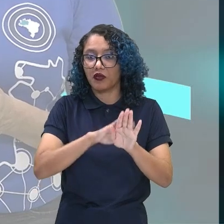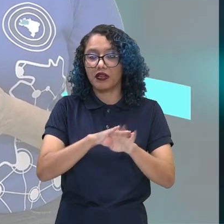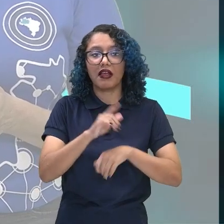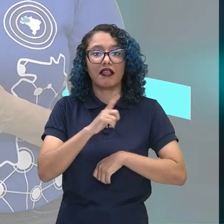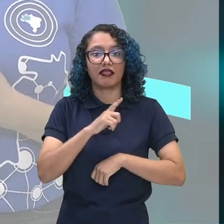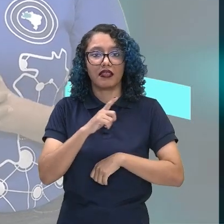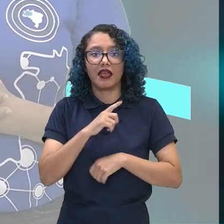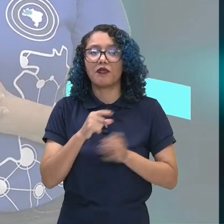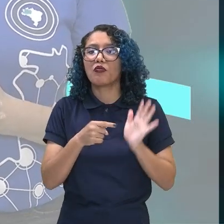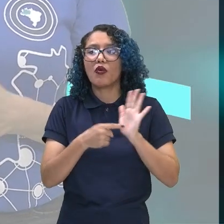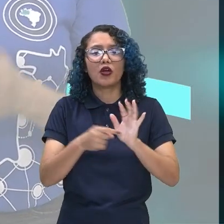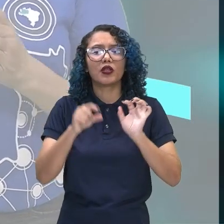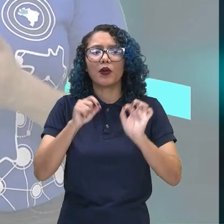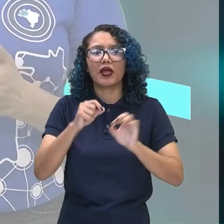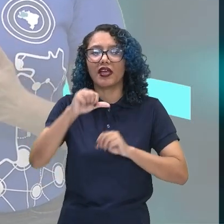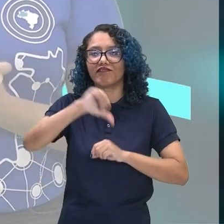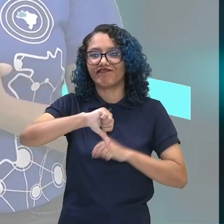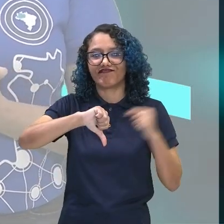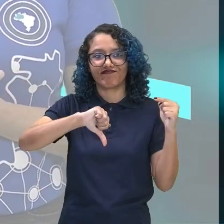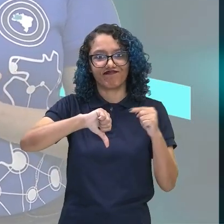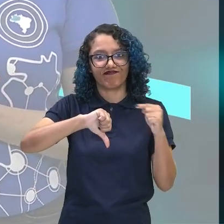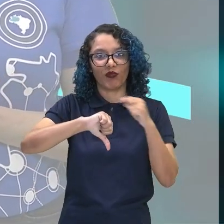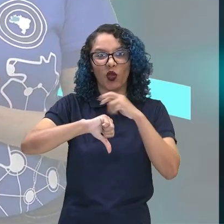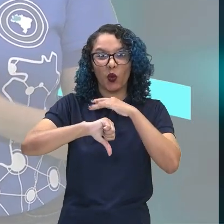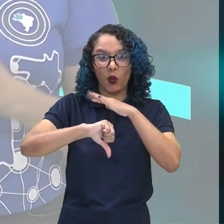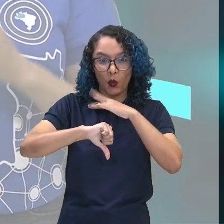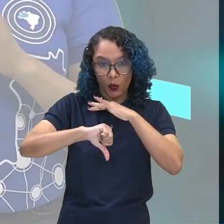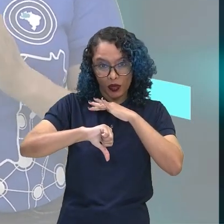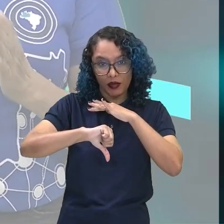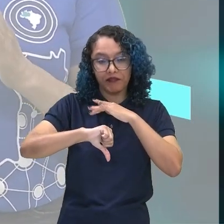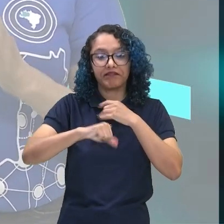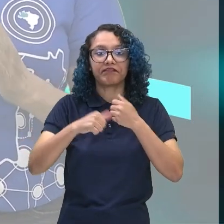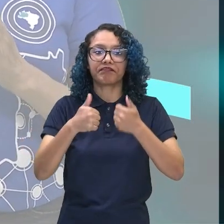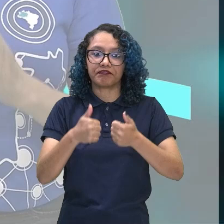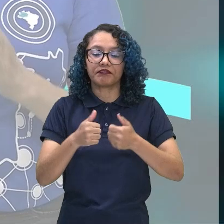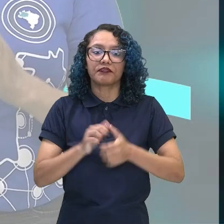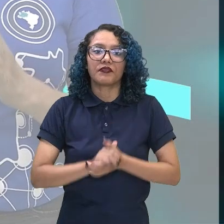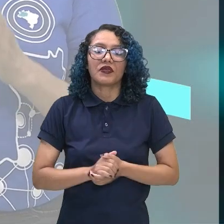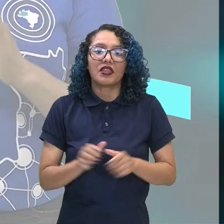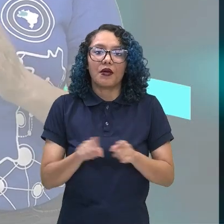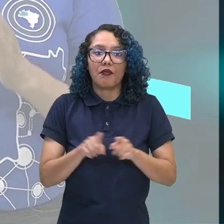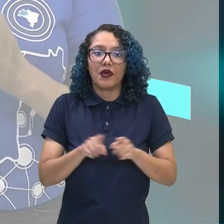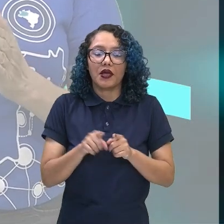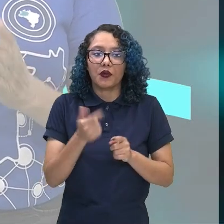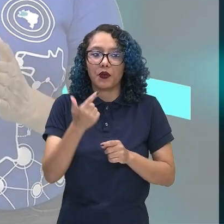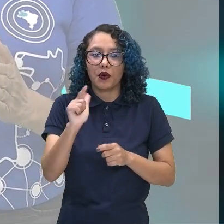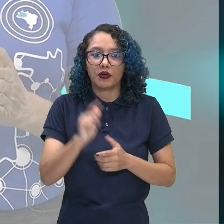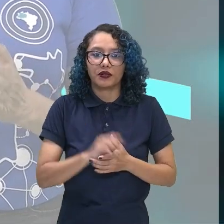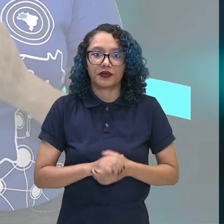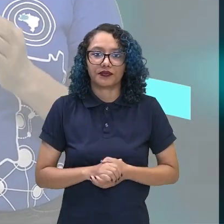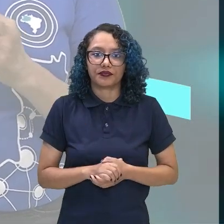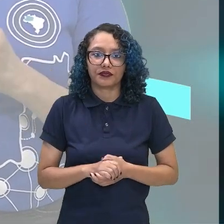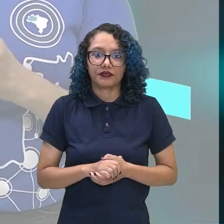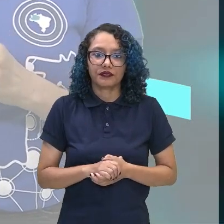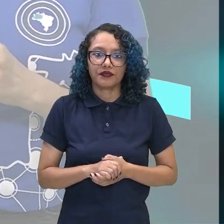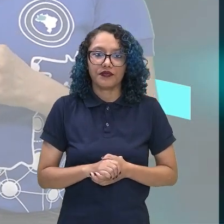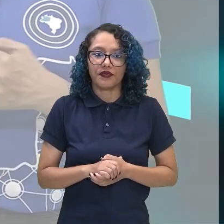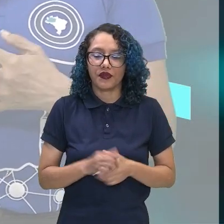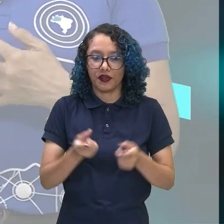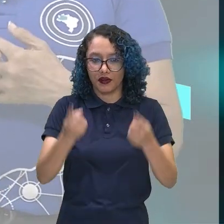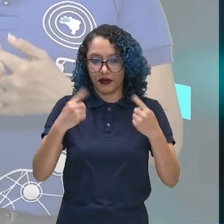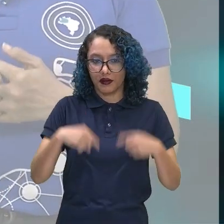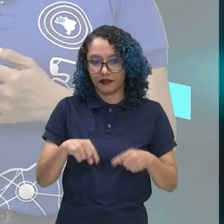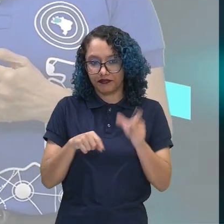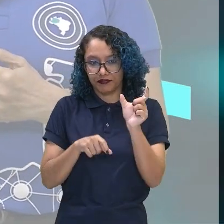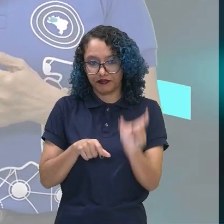legal, né? Outra forma é a que nós temos aí, né, dos personagens.